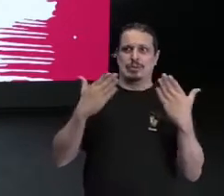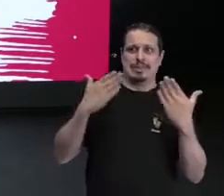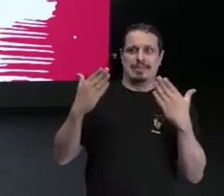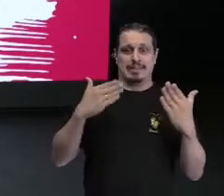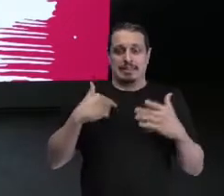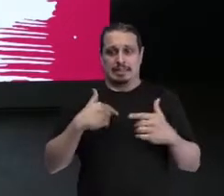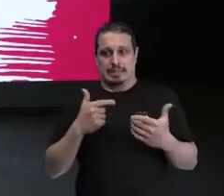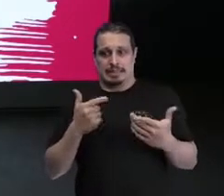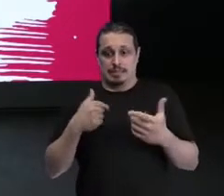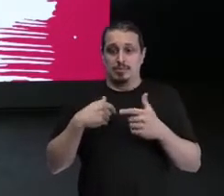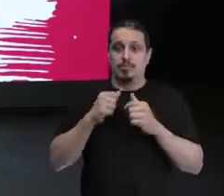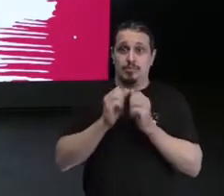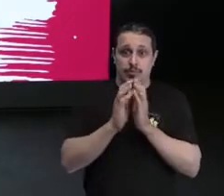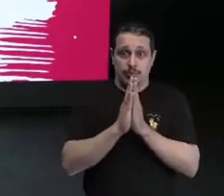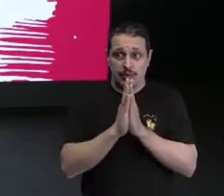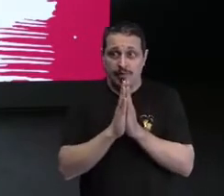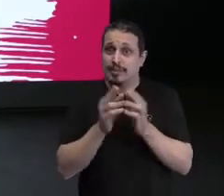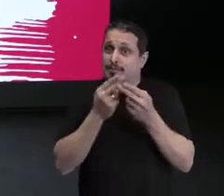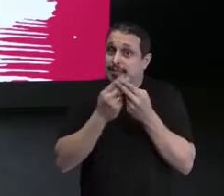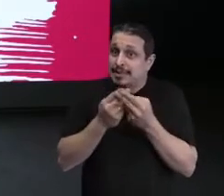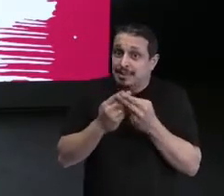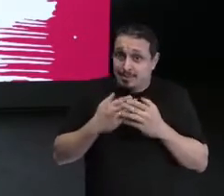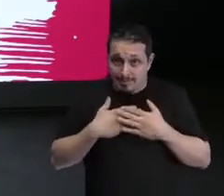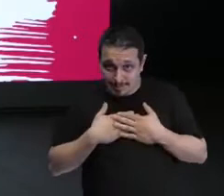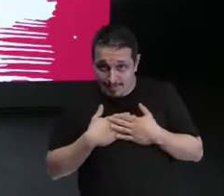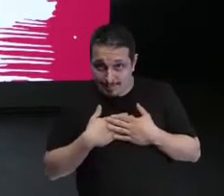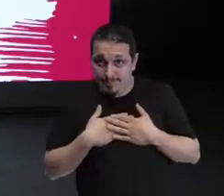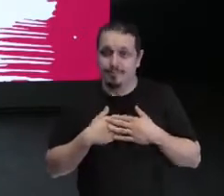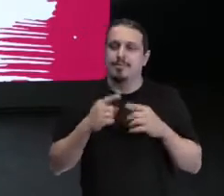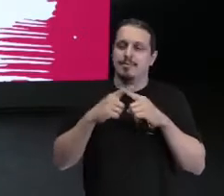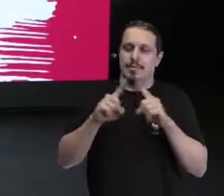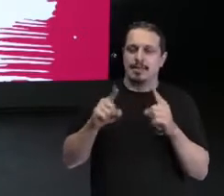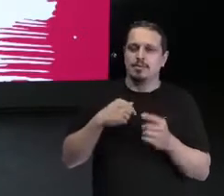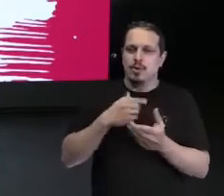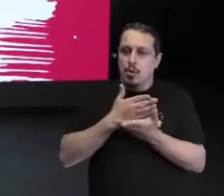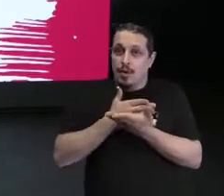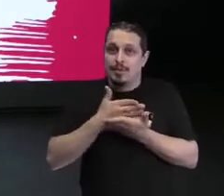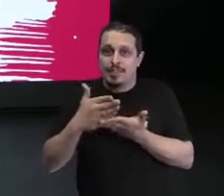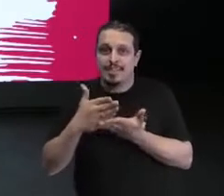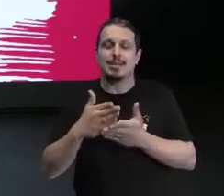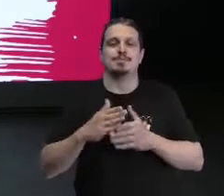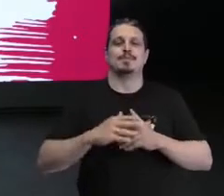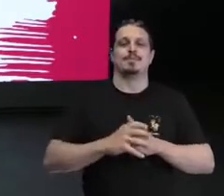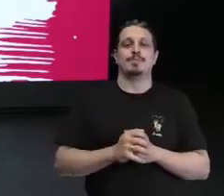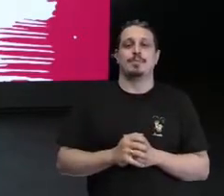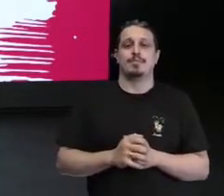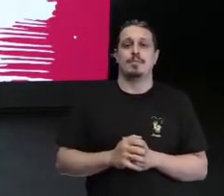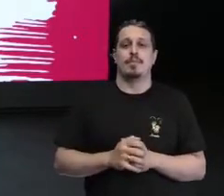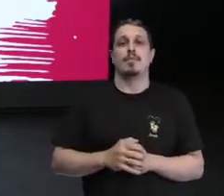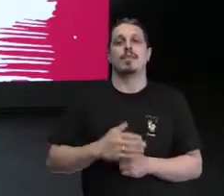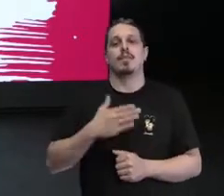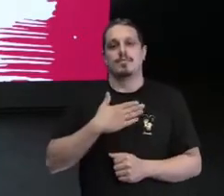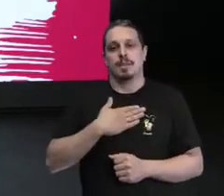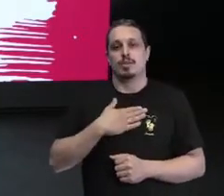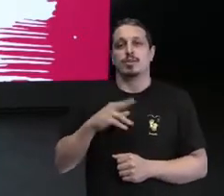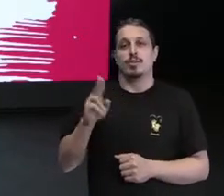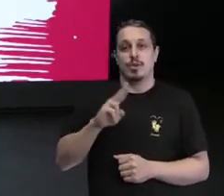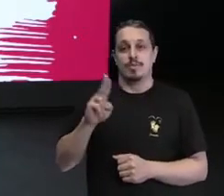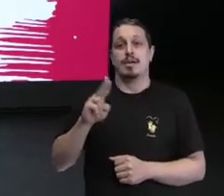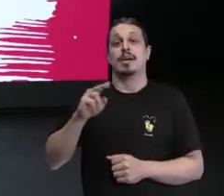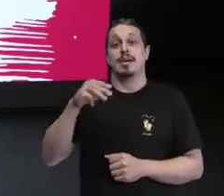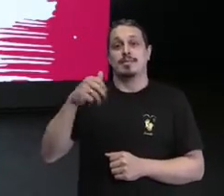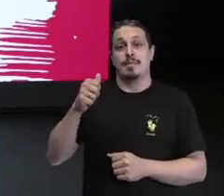peço um pouquinho de paciência. Mas vamos lá. Eu sou Andréia Werner. Eu sou uma mulher